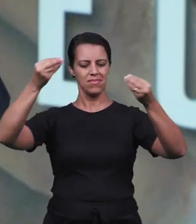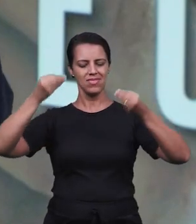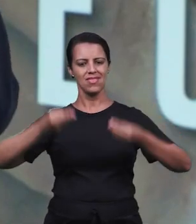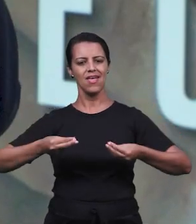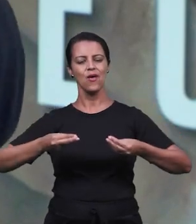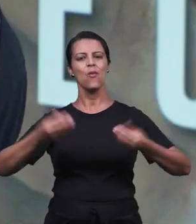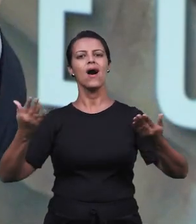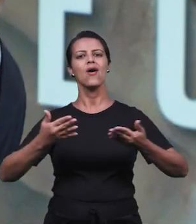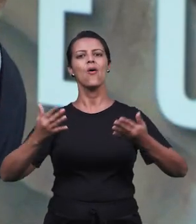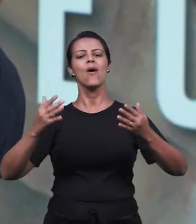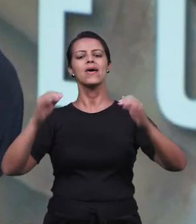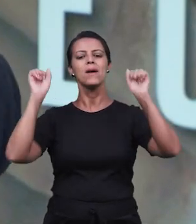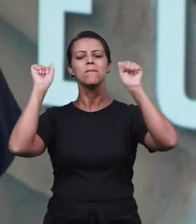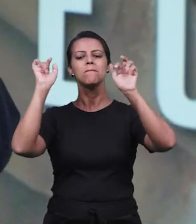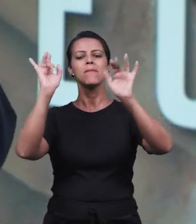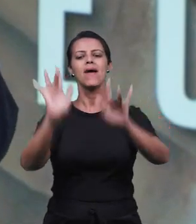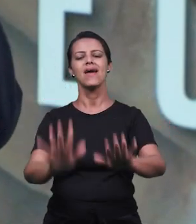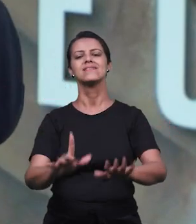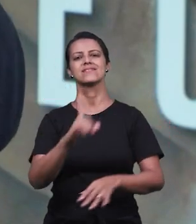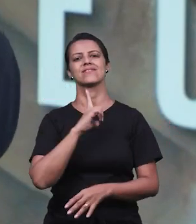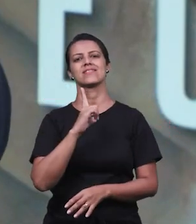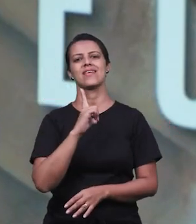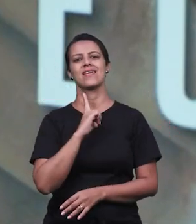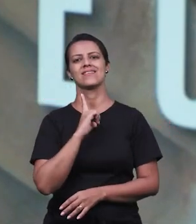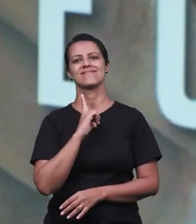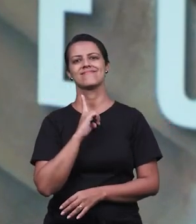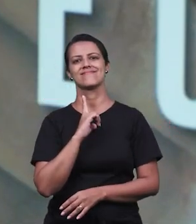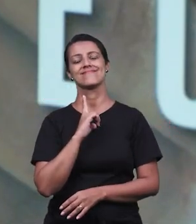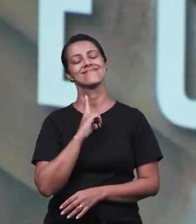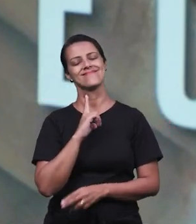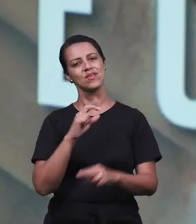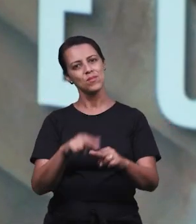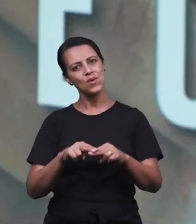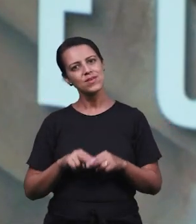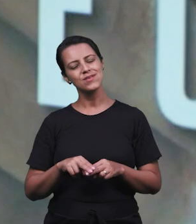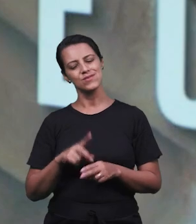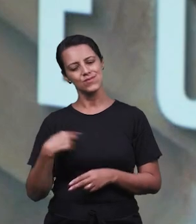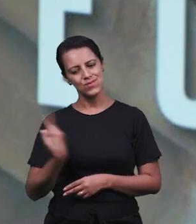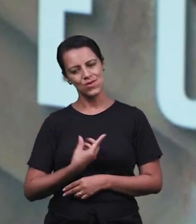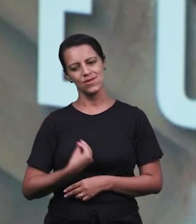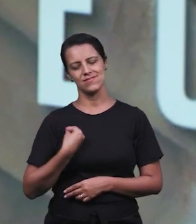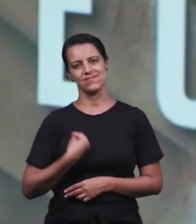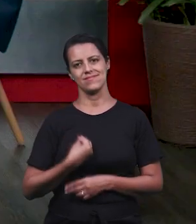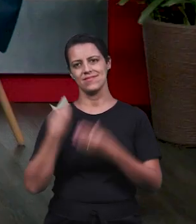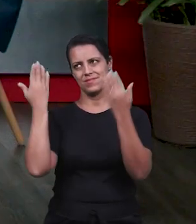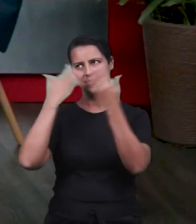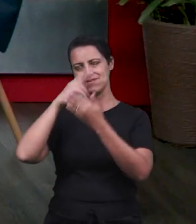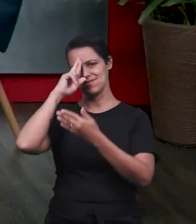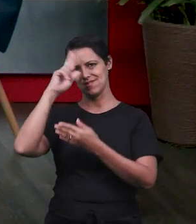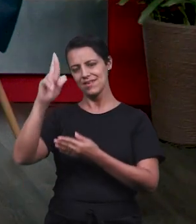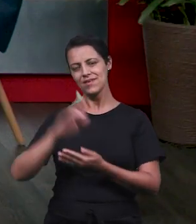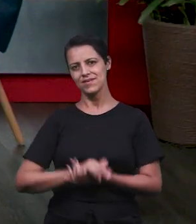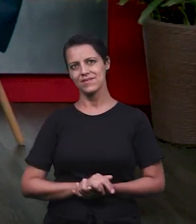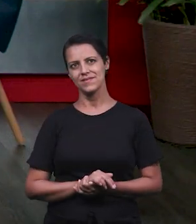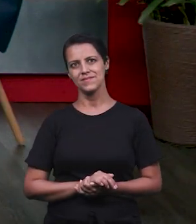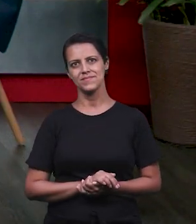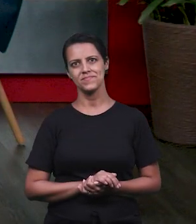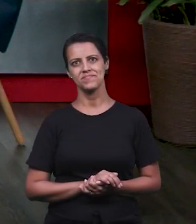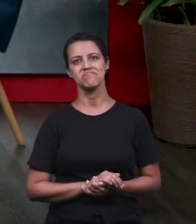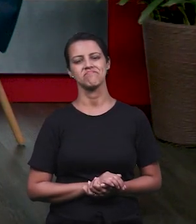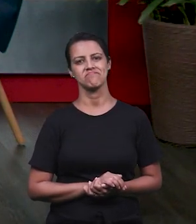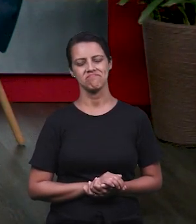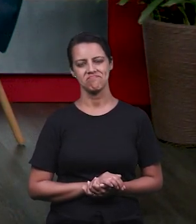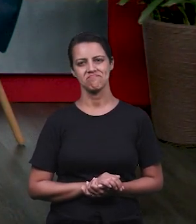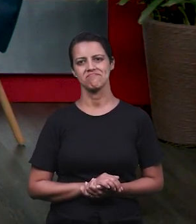bênção espiritual. E é isso que nós vivemos na presença do nosso Deus. Pastor Antônio Carlos, o tema